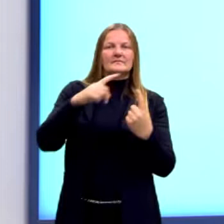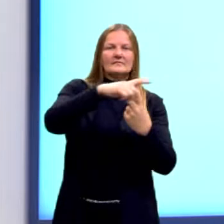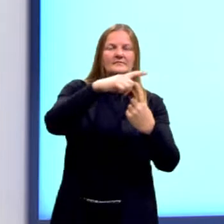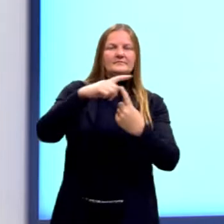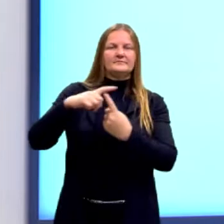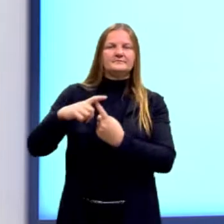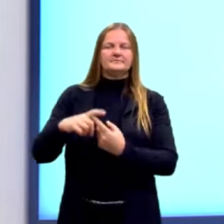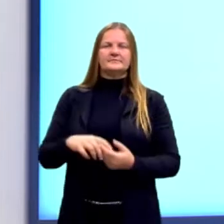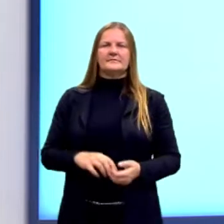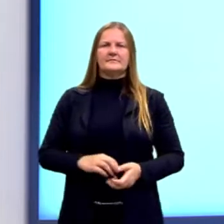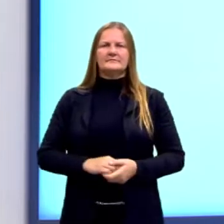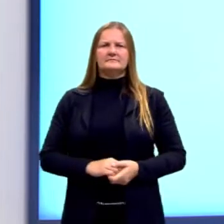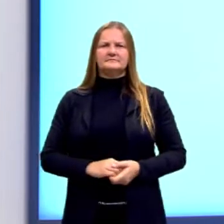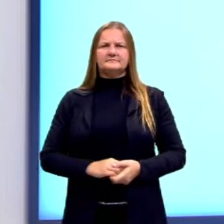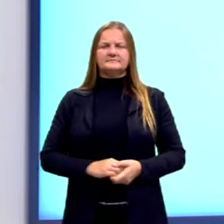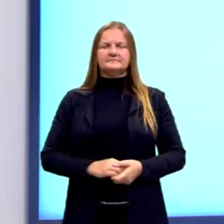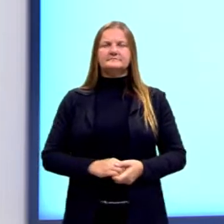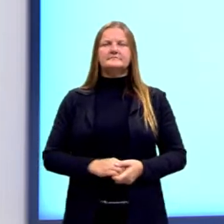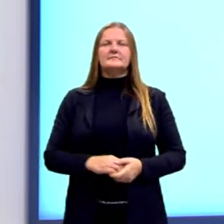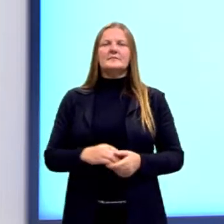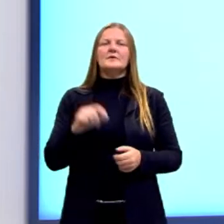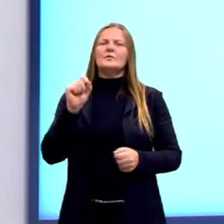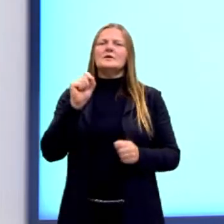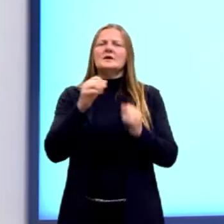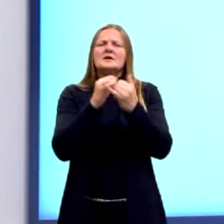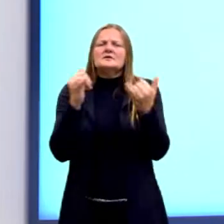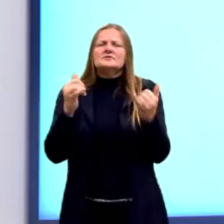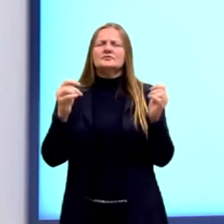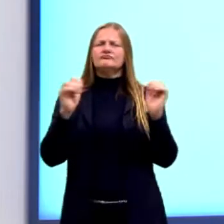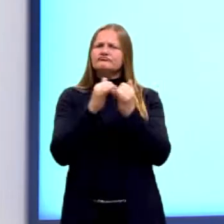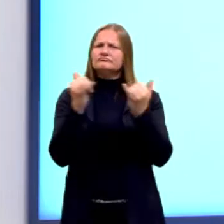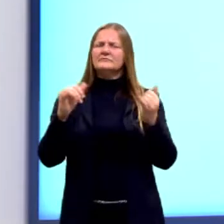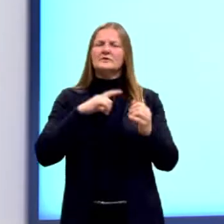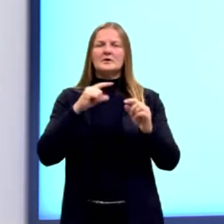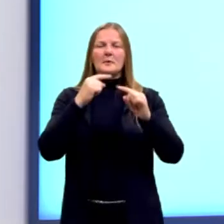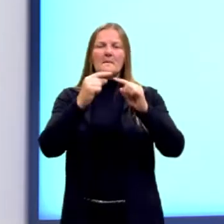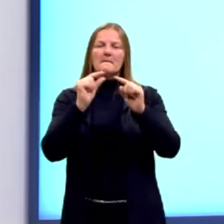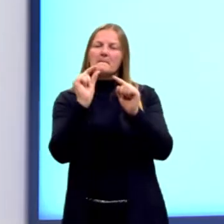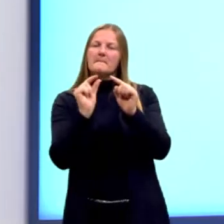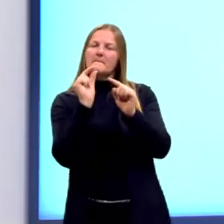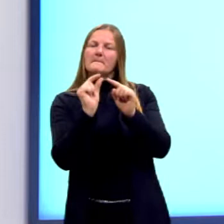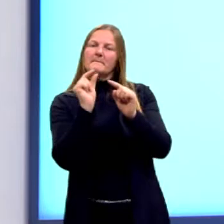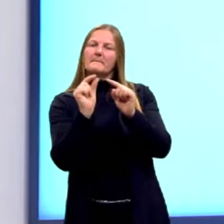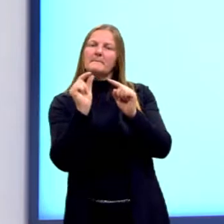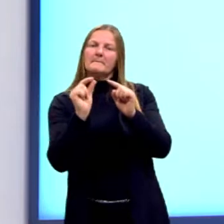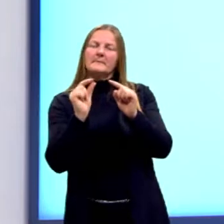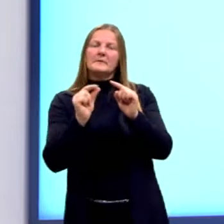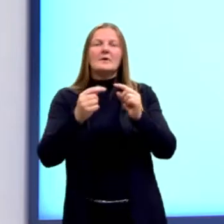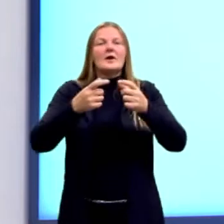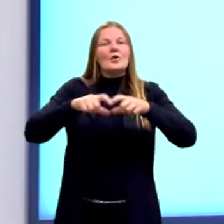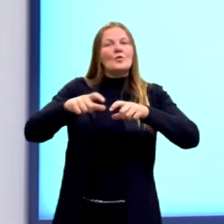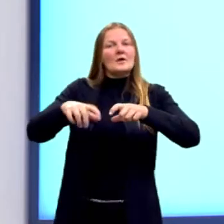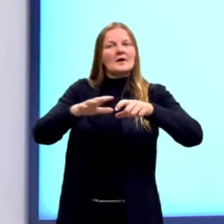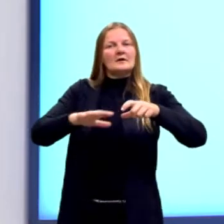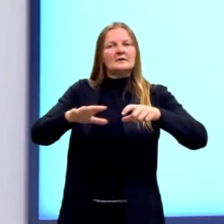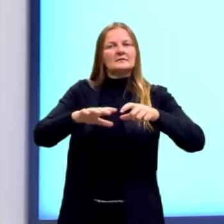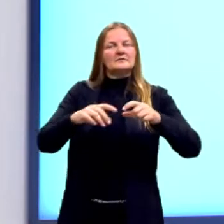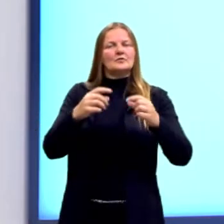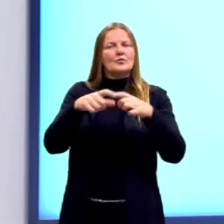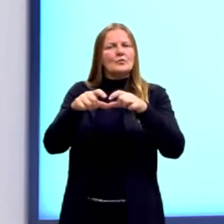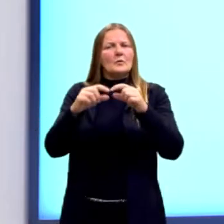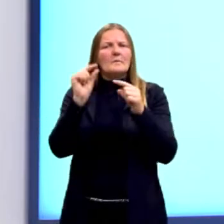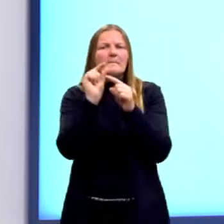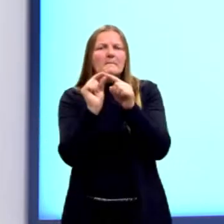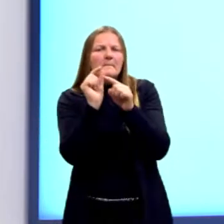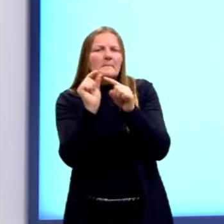potencial Oi e a energia que a partícula possui em virtude de sua localização se